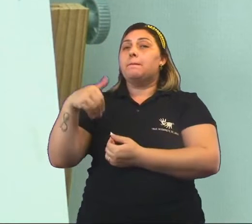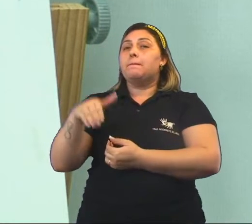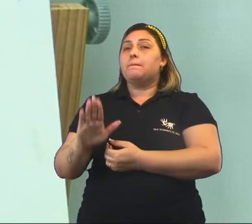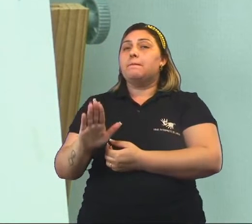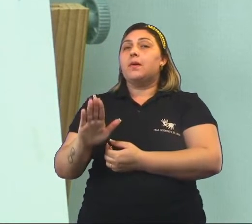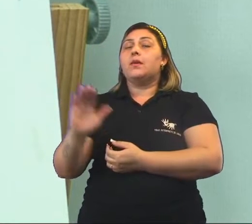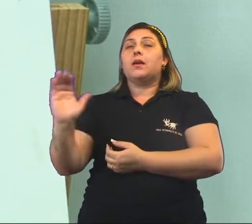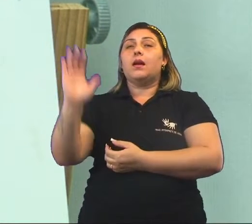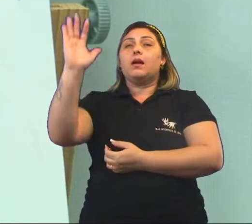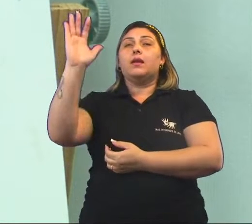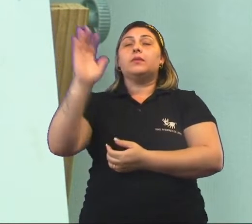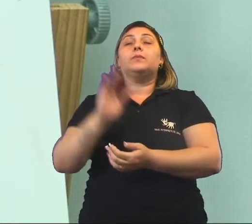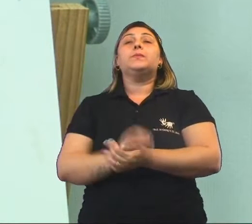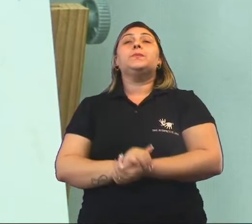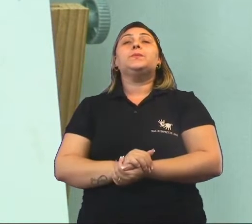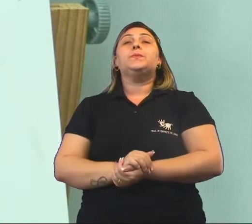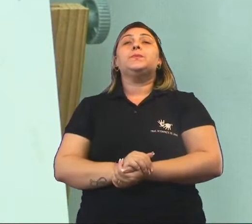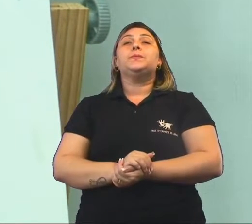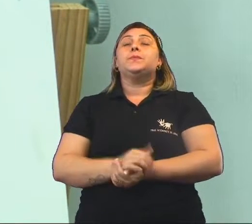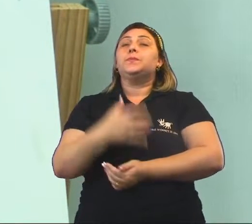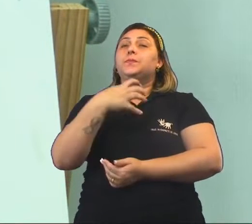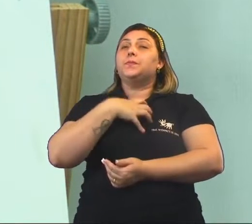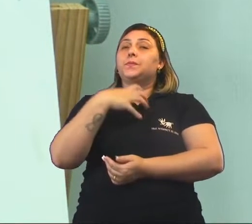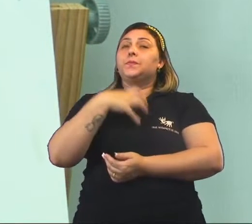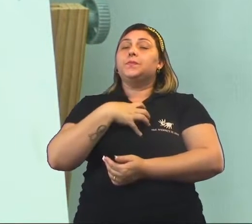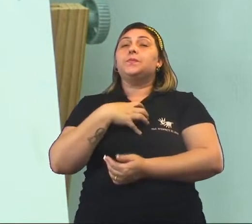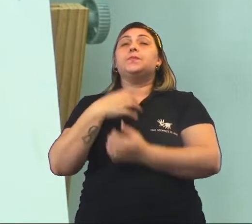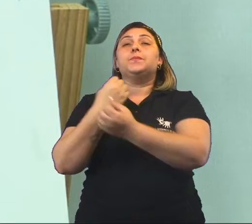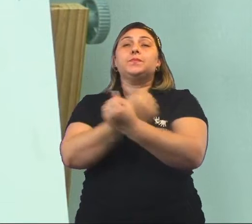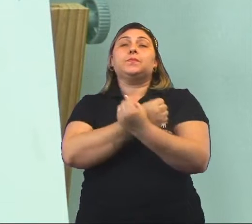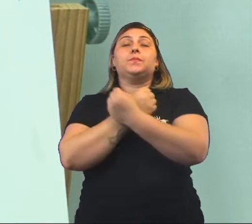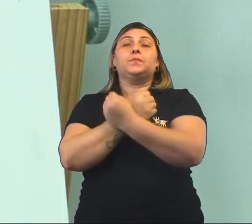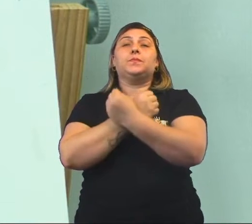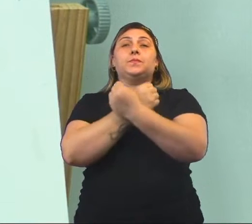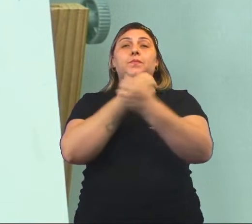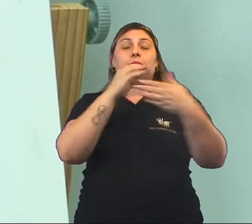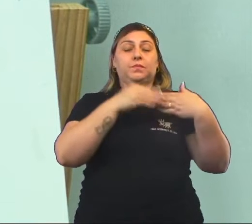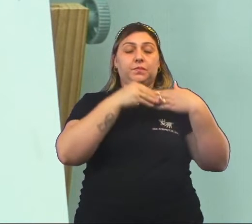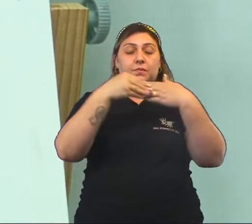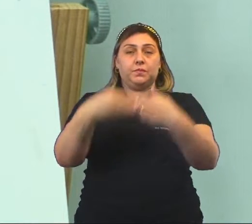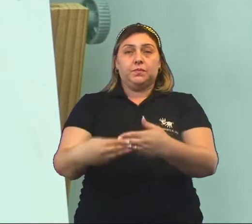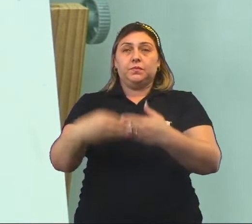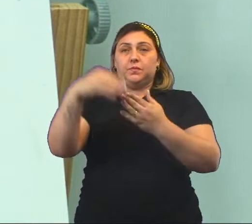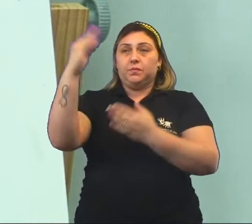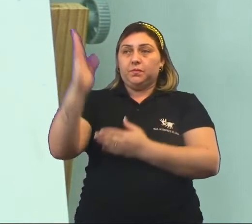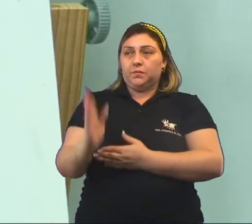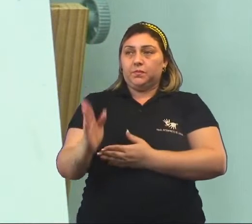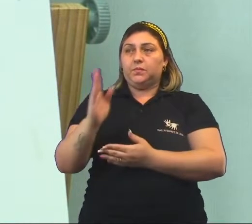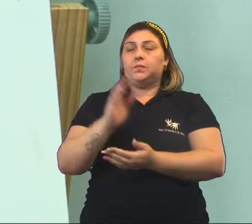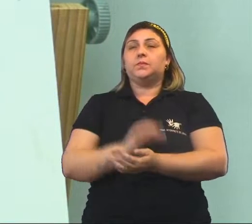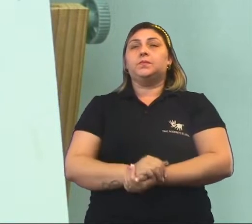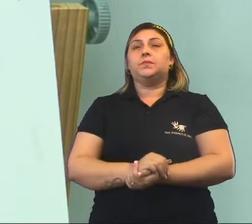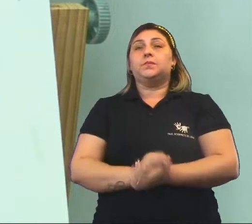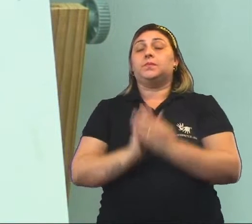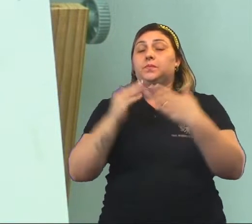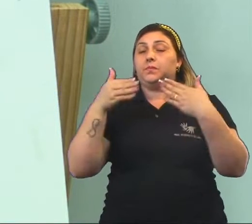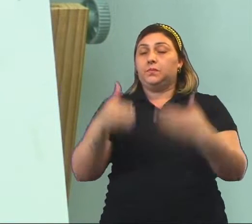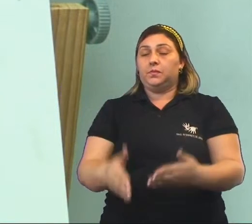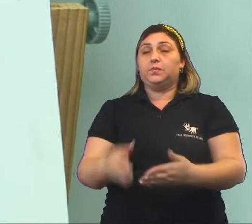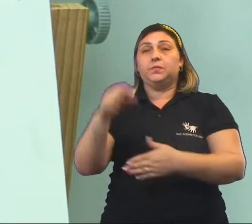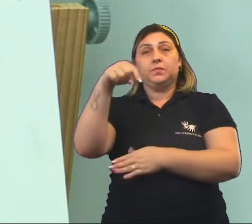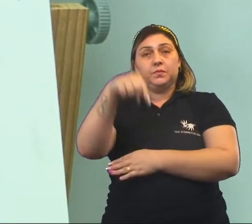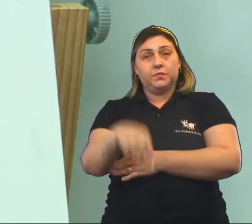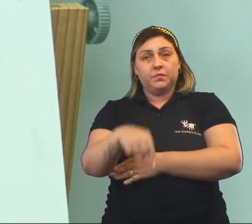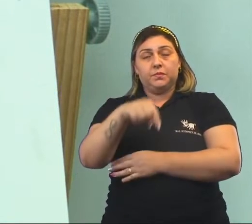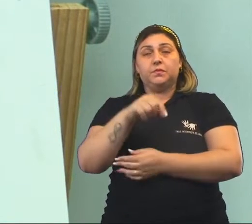caros. Pior que isso, era uma forma como os escravos vinham para o Brasil. Isso é, quando chegavam